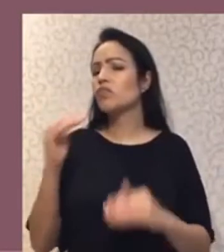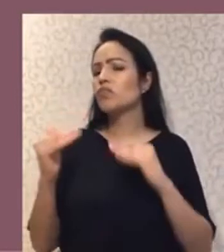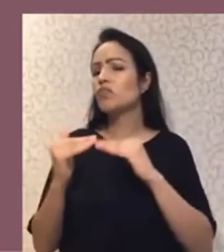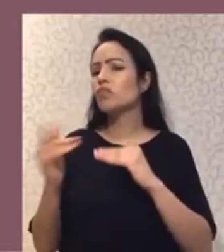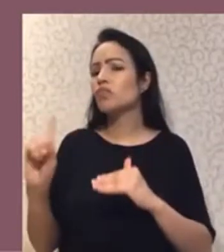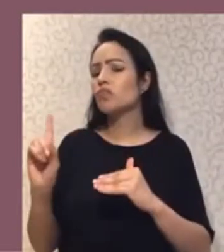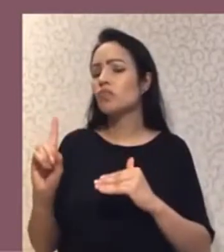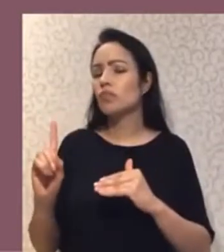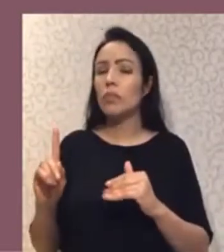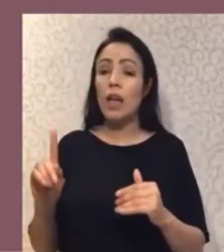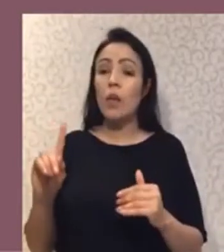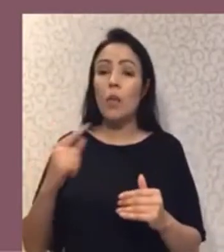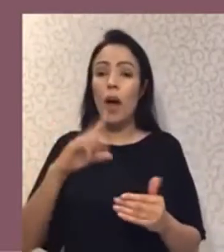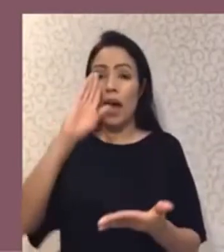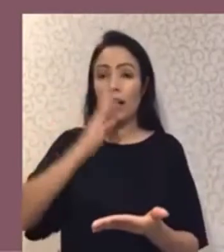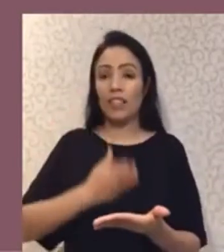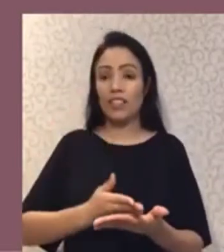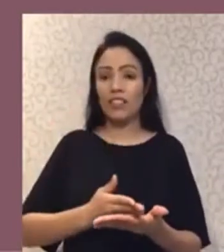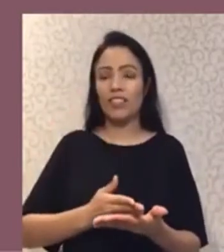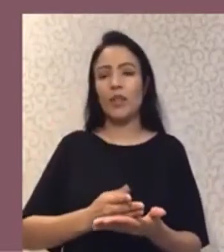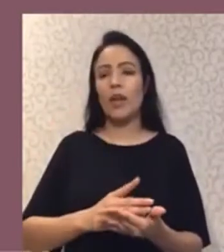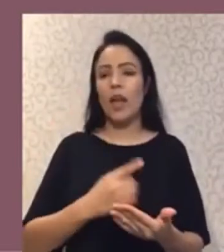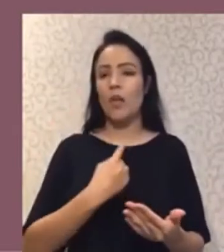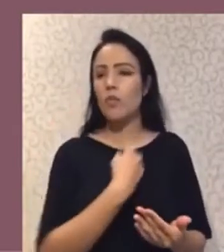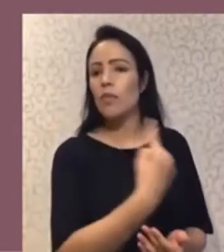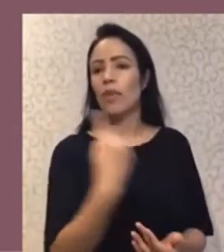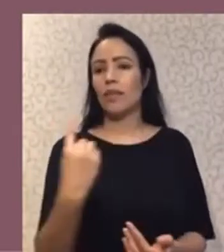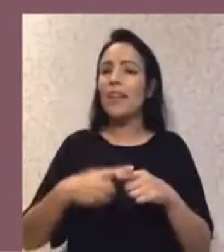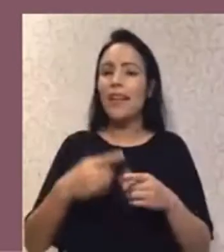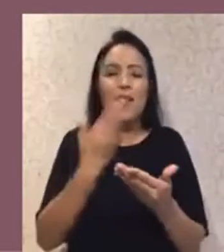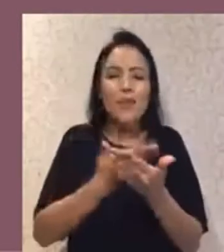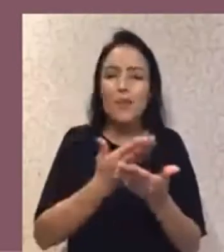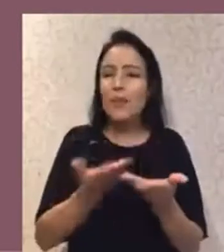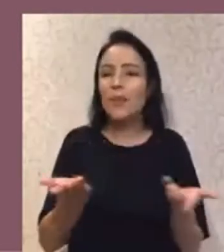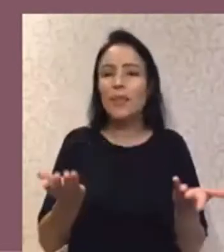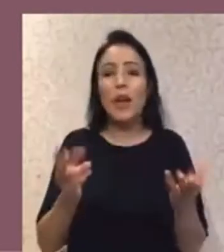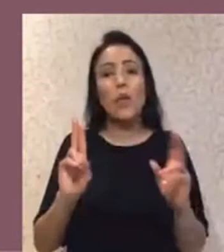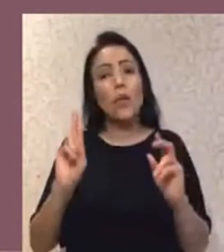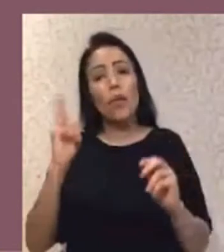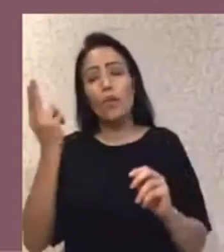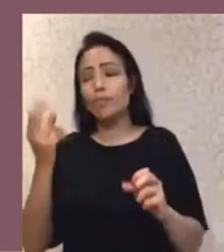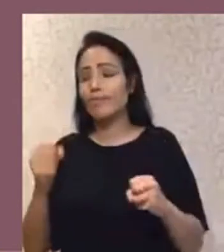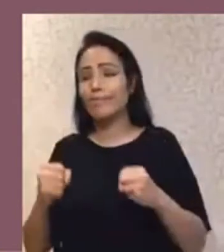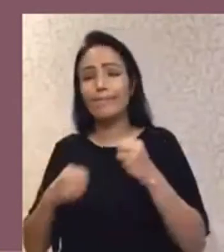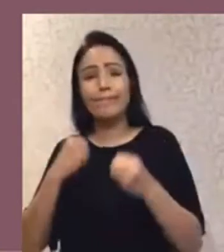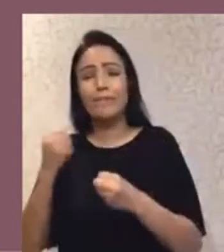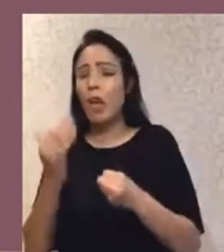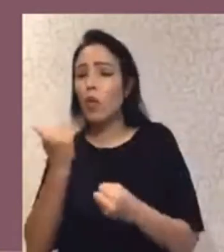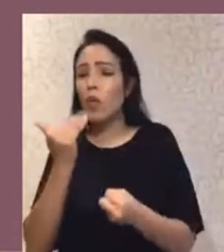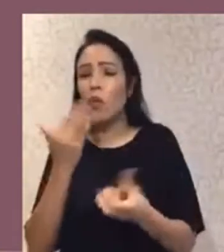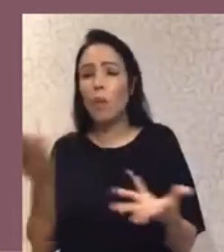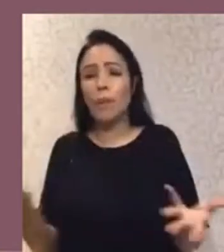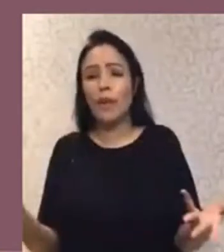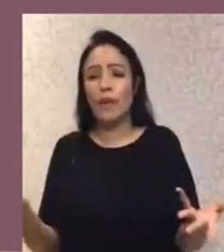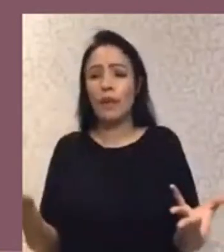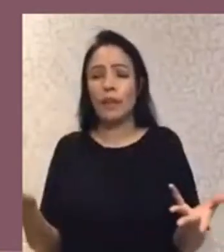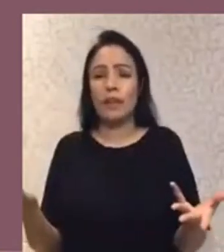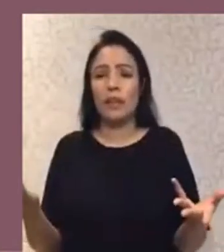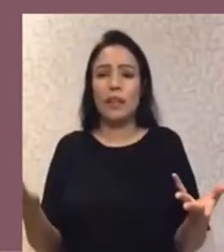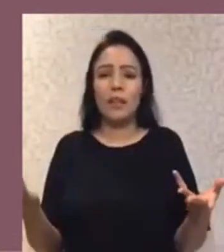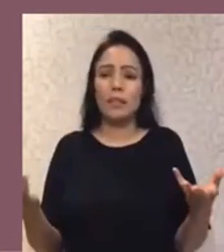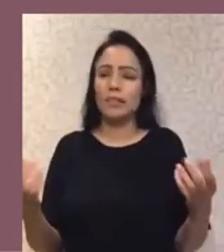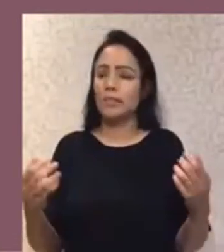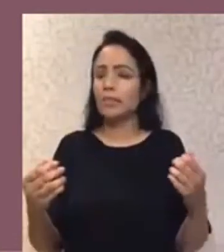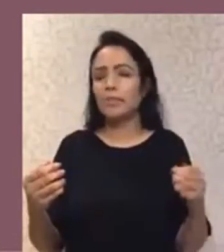é a luta individual dela que colocou ela onde ela está. Então, o racismo impede a riqueza cultural